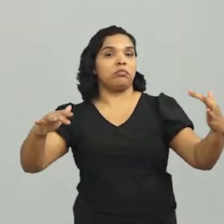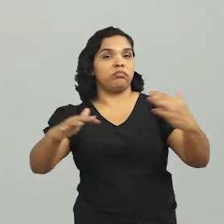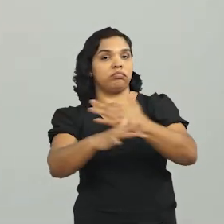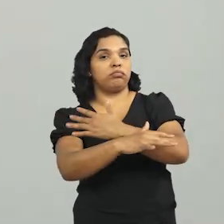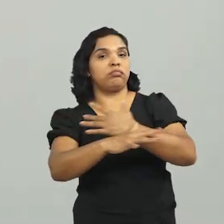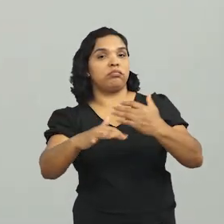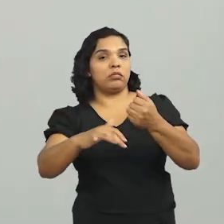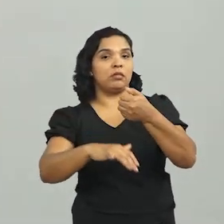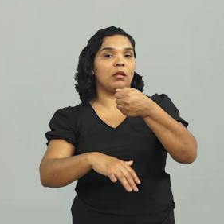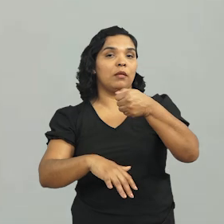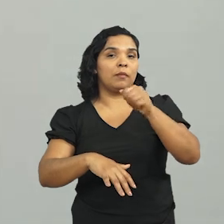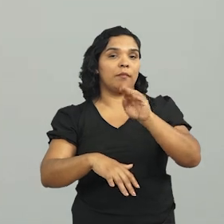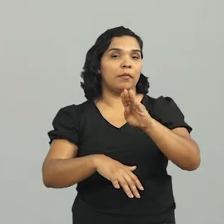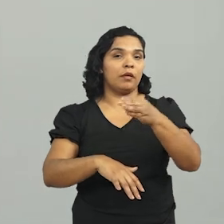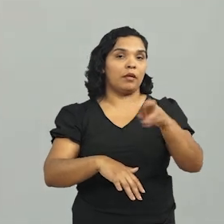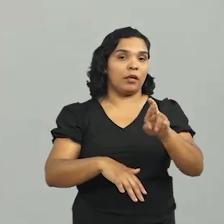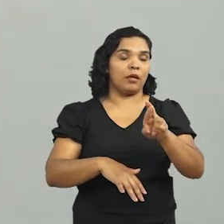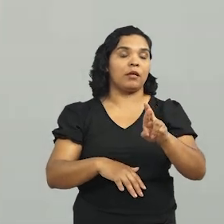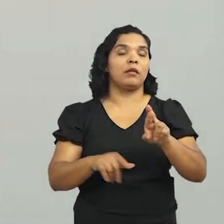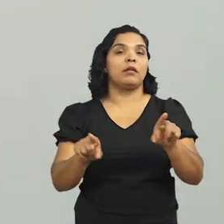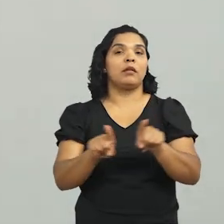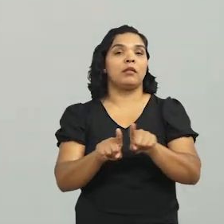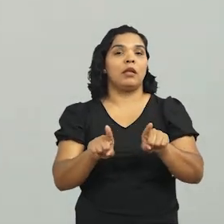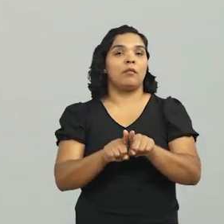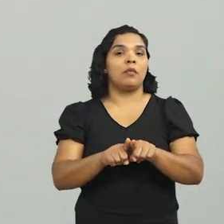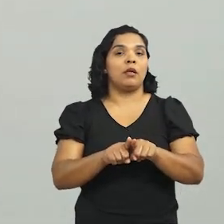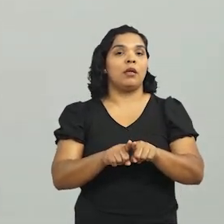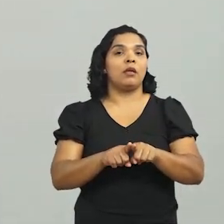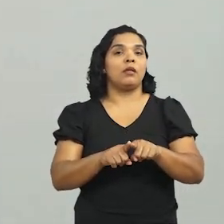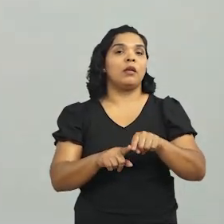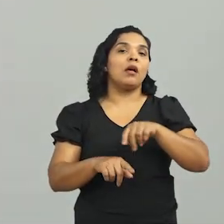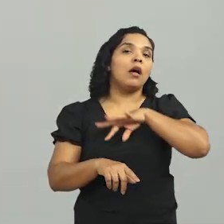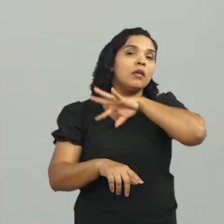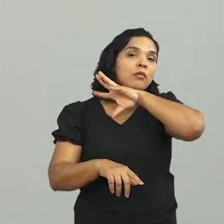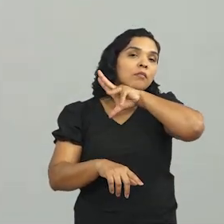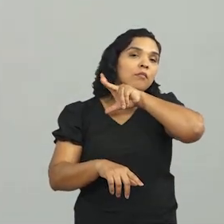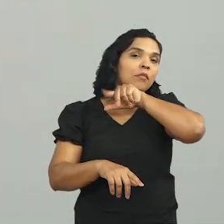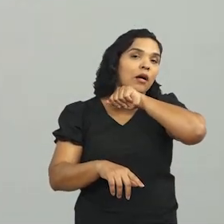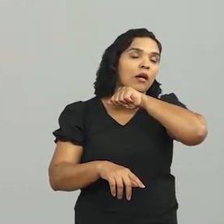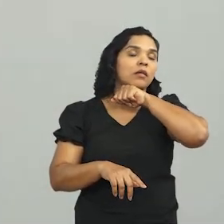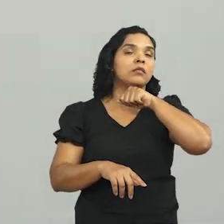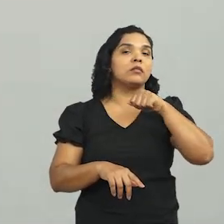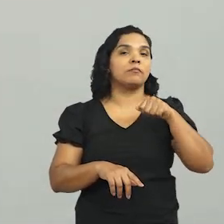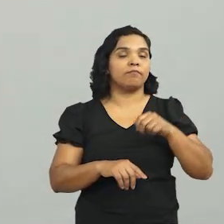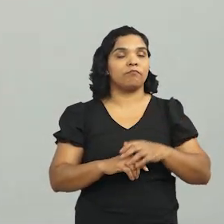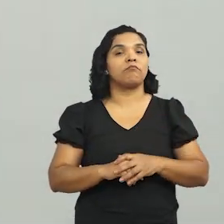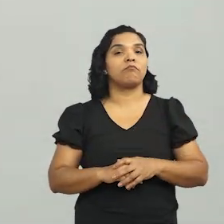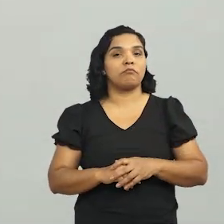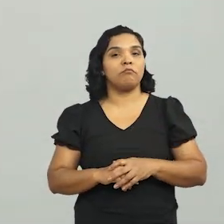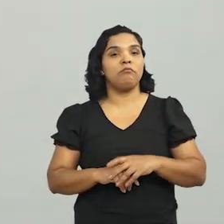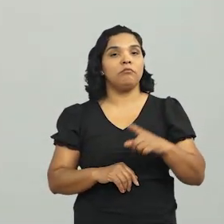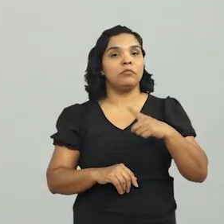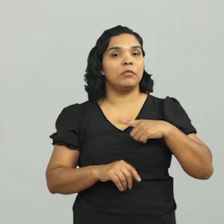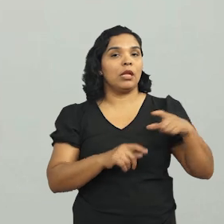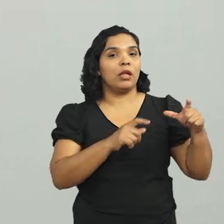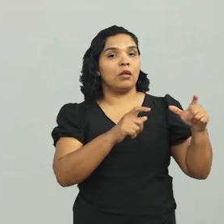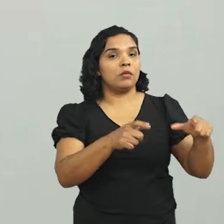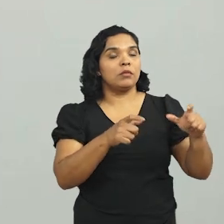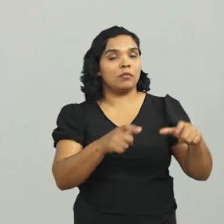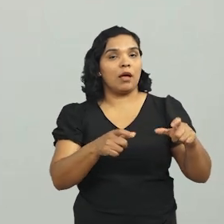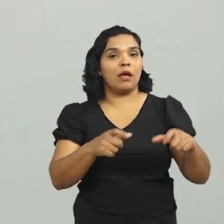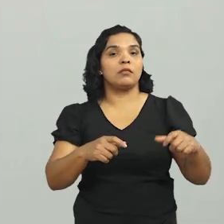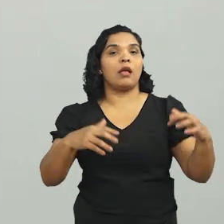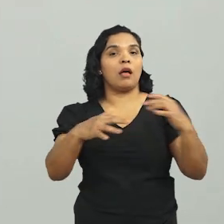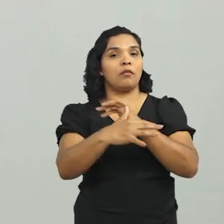nossas rodovias, principalmente nas áreas de travessia de animal, né? Não sei se vocês já viram, na rodovia tem